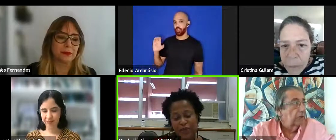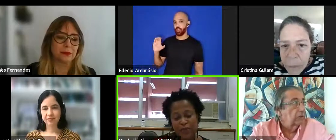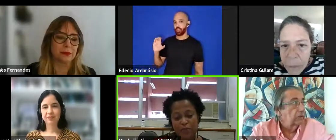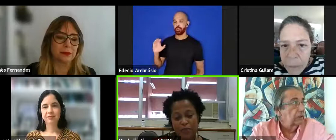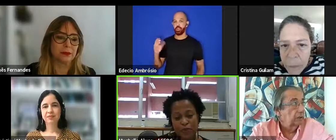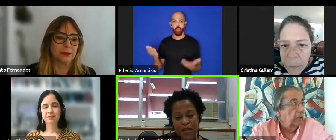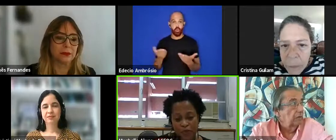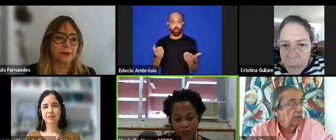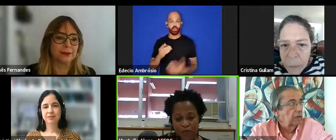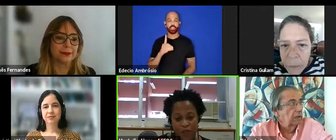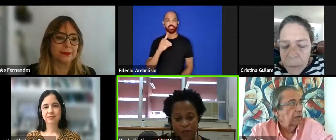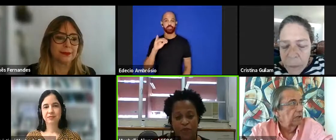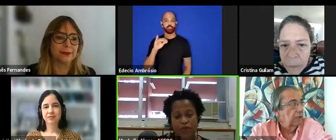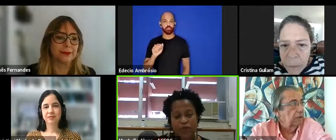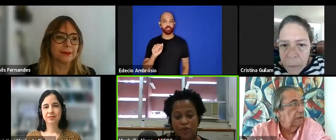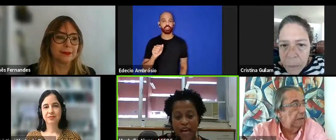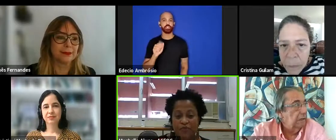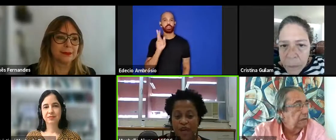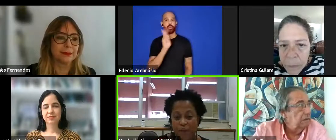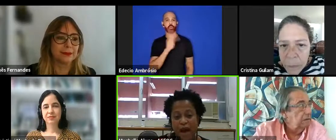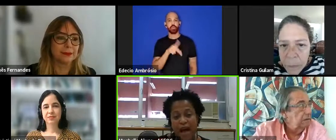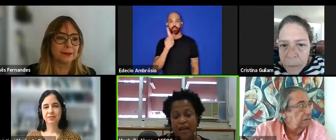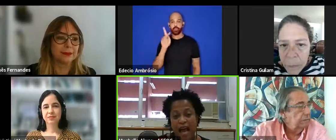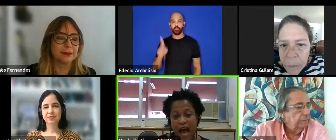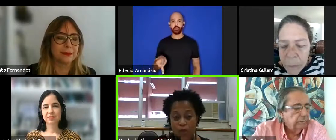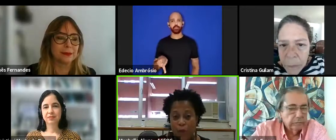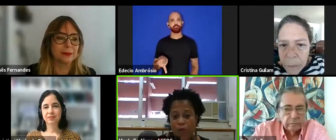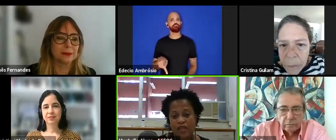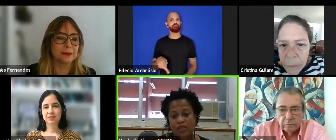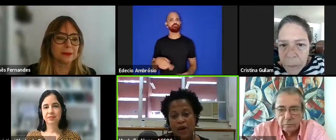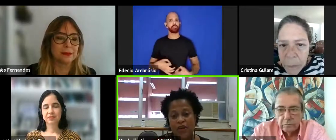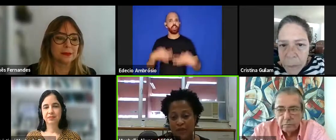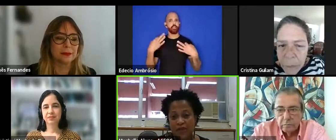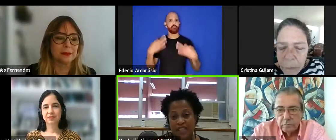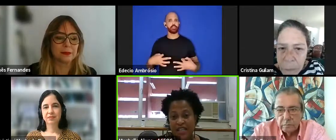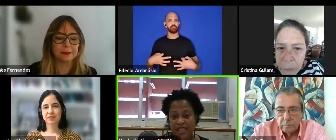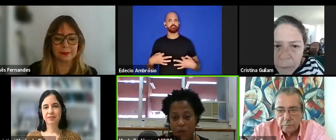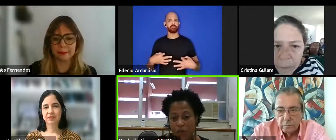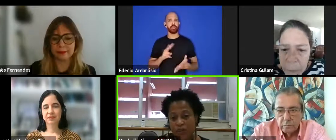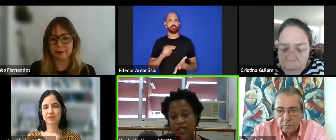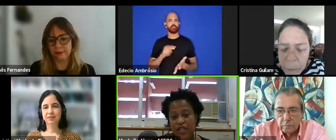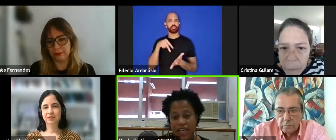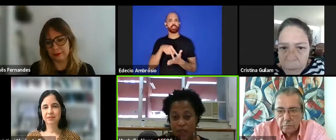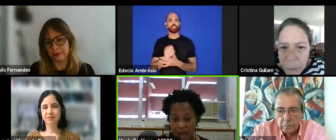né, da professora e do professor, reafirmar a sua posição em